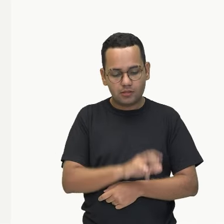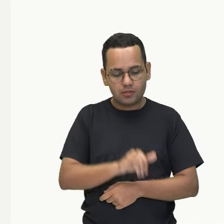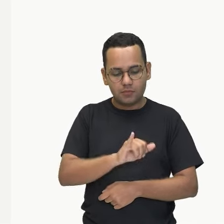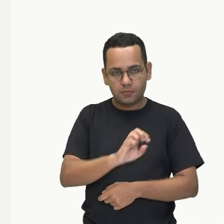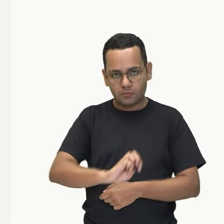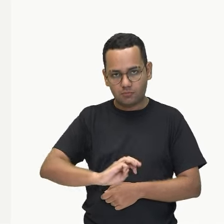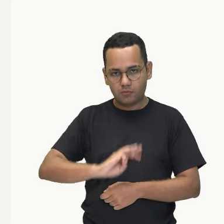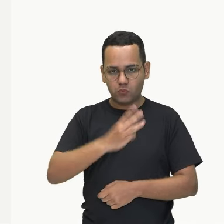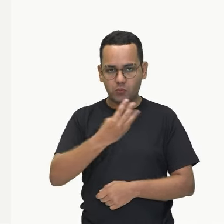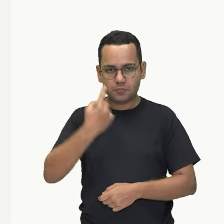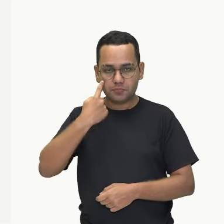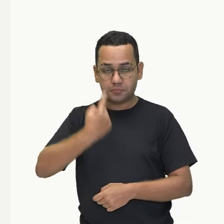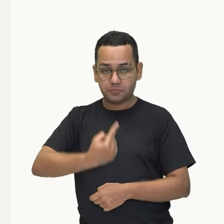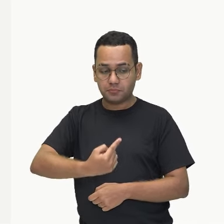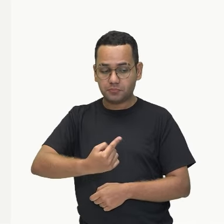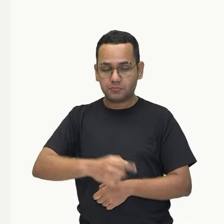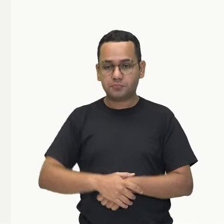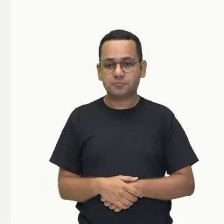cubo.